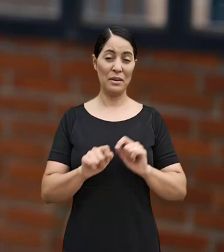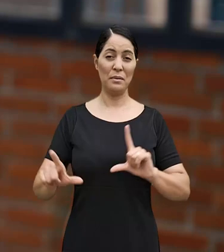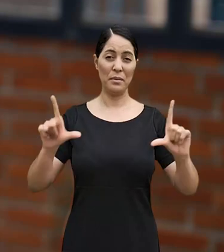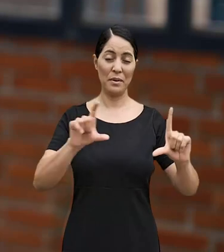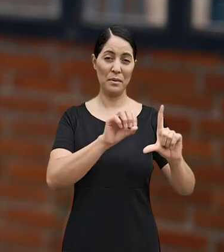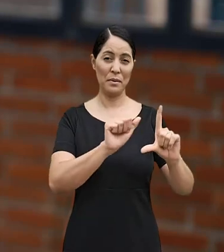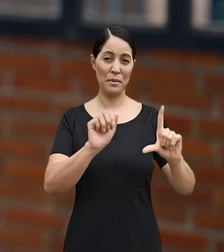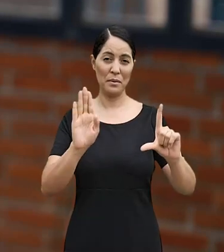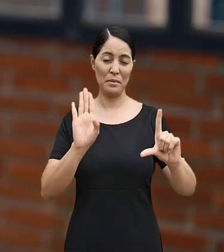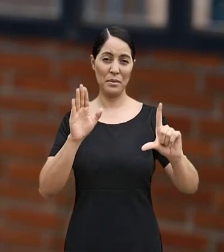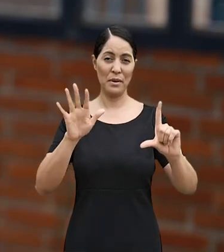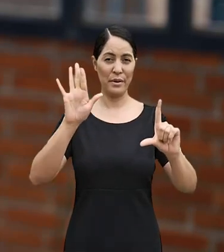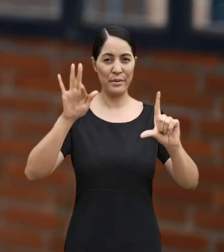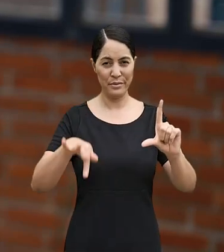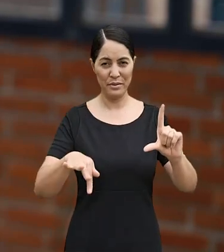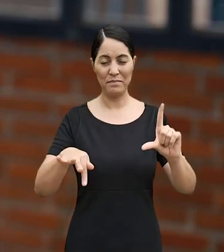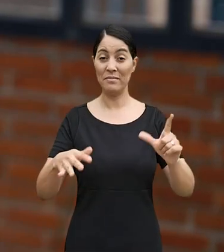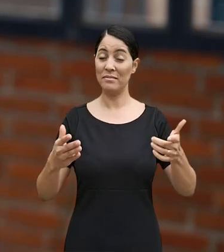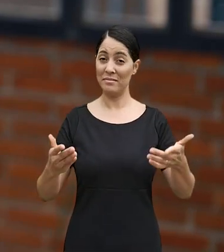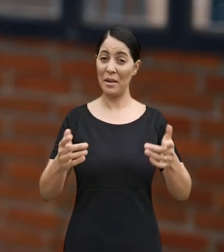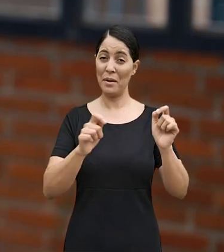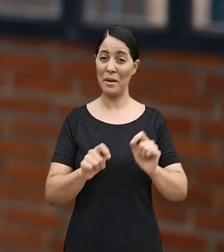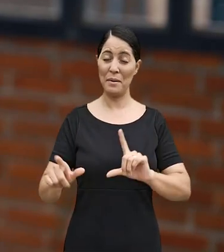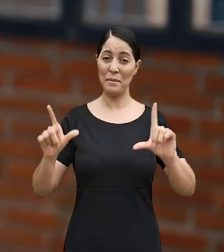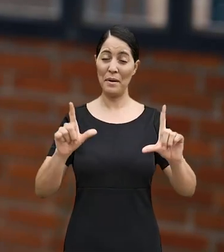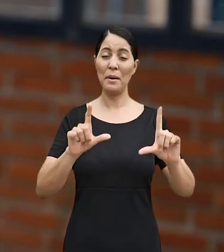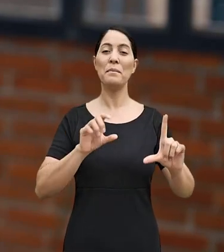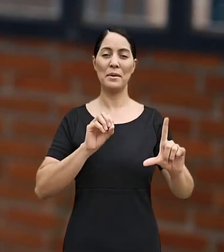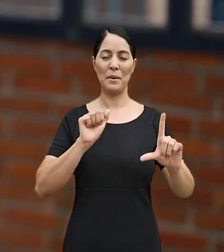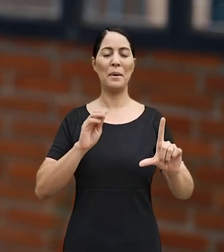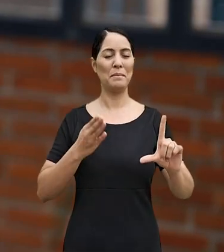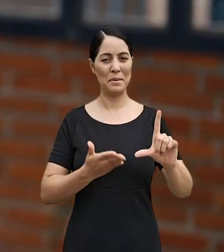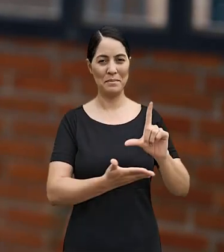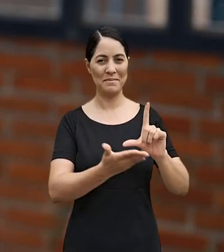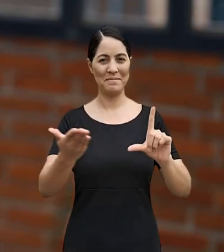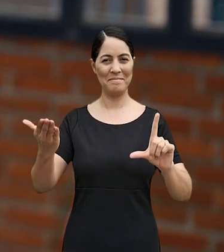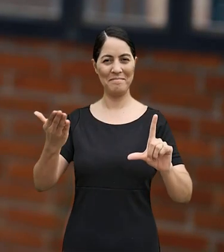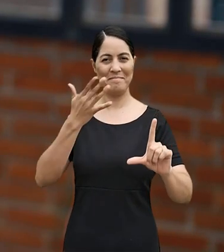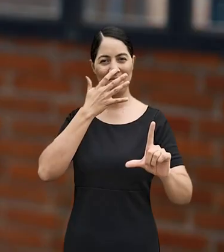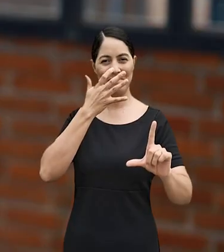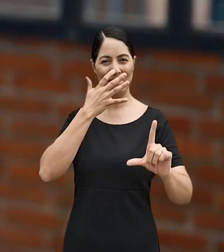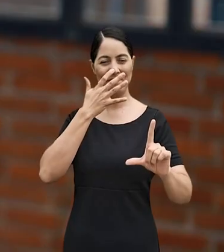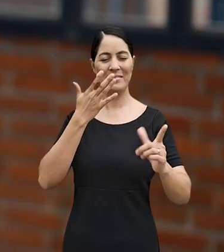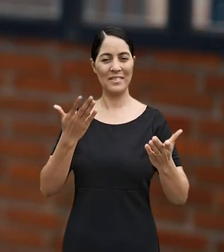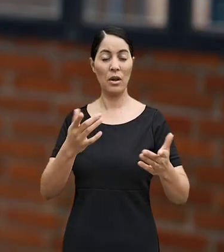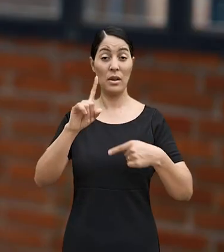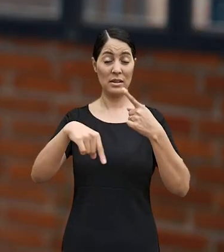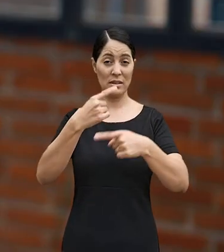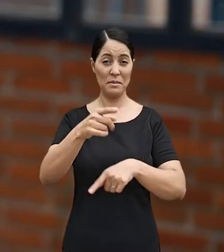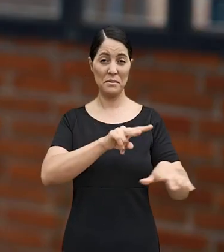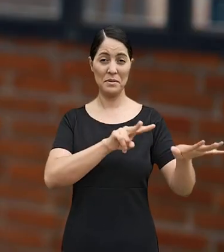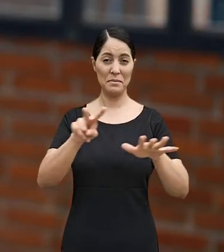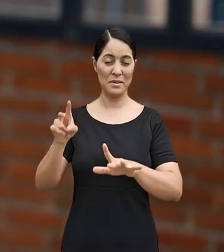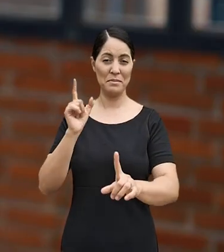Nosso programa vai ficando por aqui. Pela Ordem é uma produção da OAB Nacional, feita com você e para você. Semana